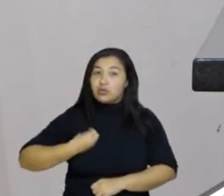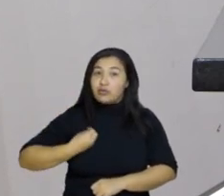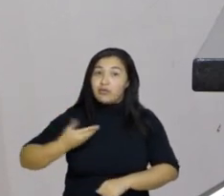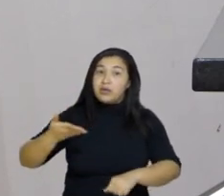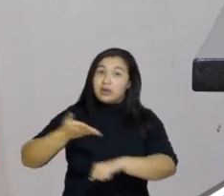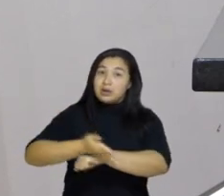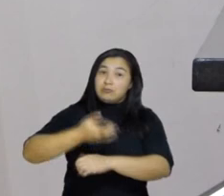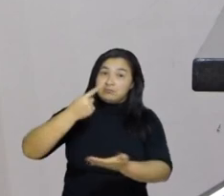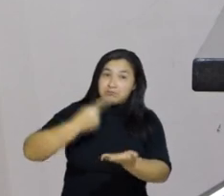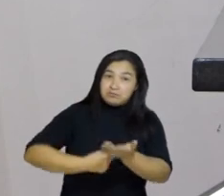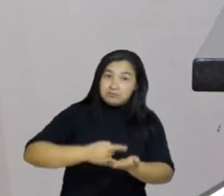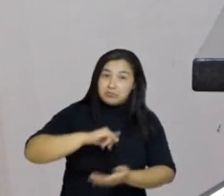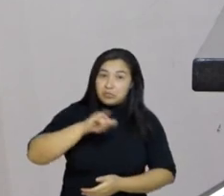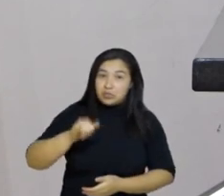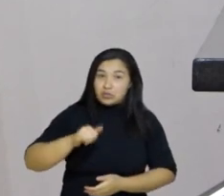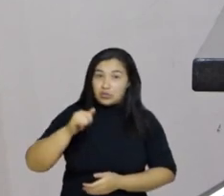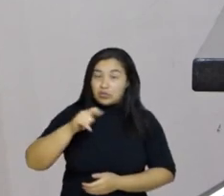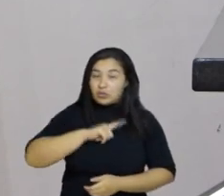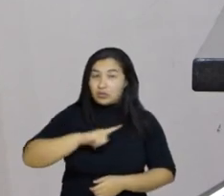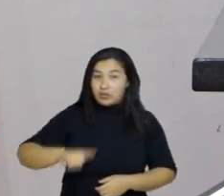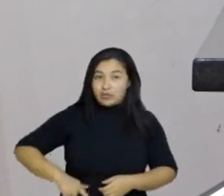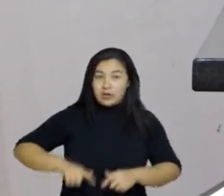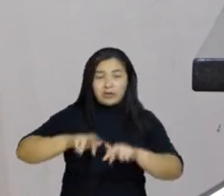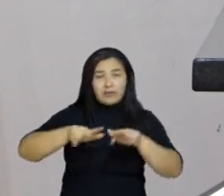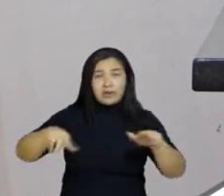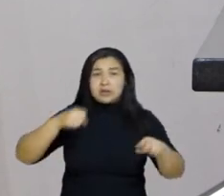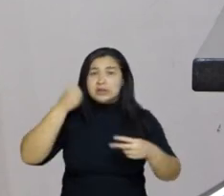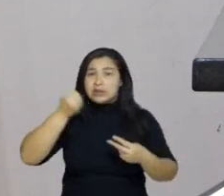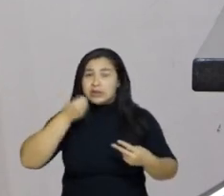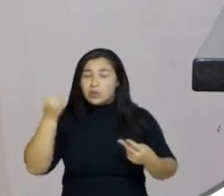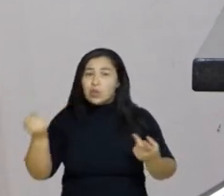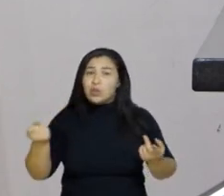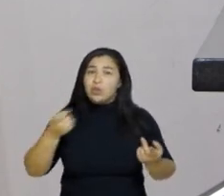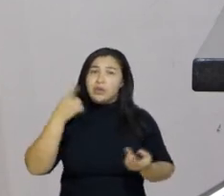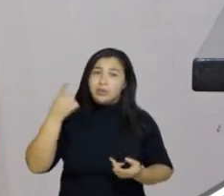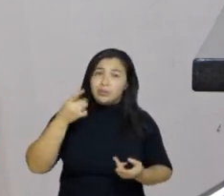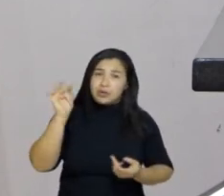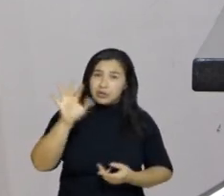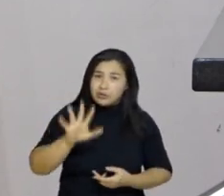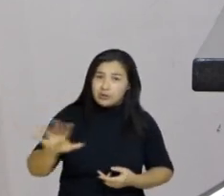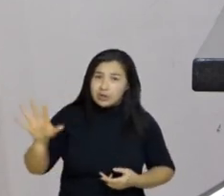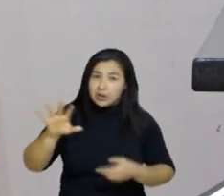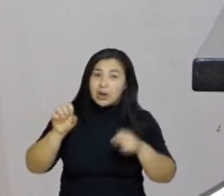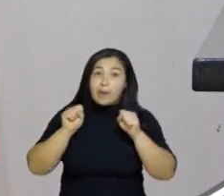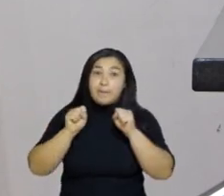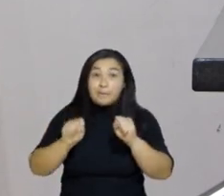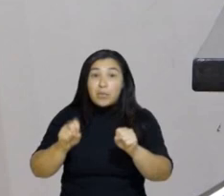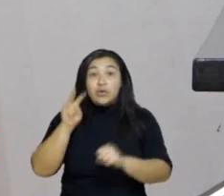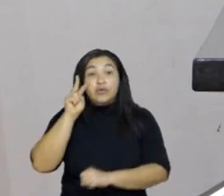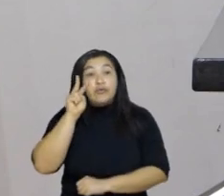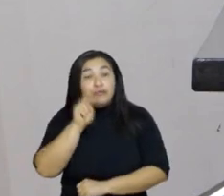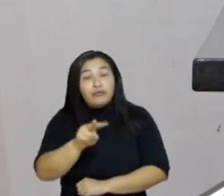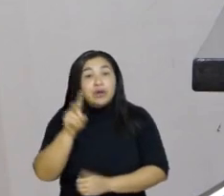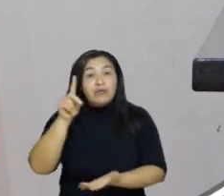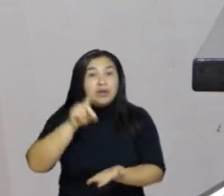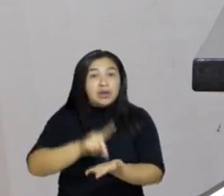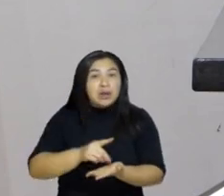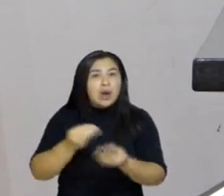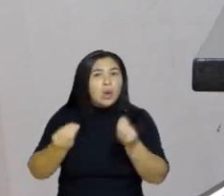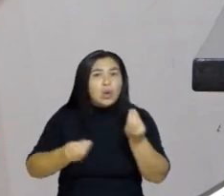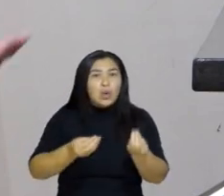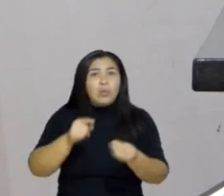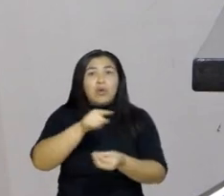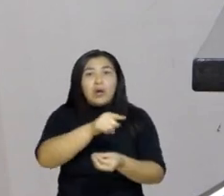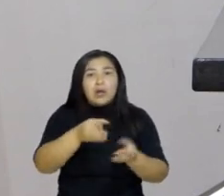governador, diversos senadores, deputados federais, para que possam ver em loco a realidade, o navio,